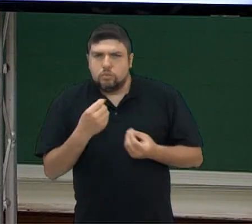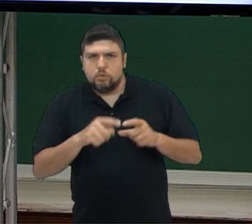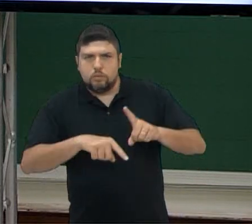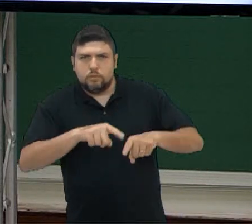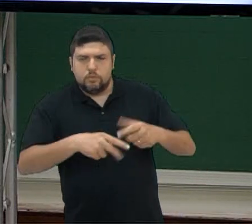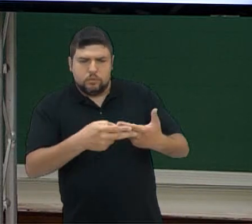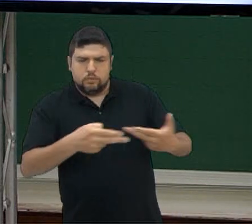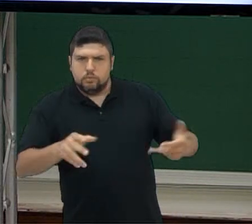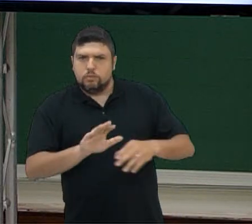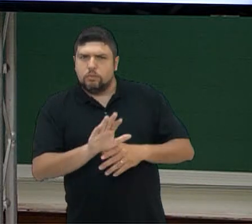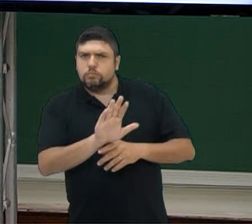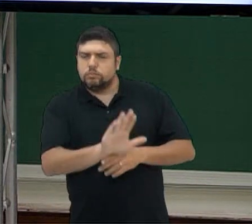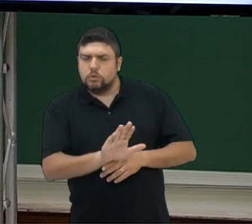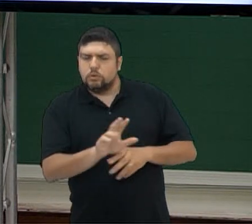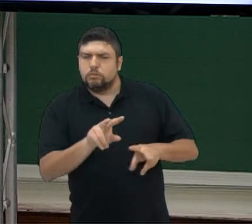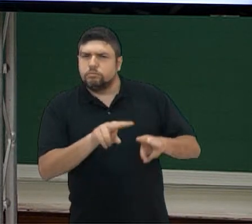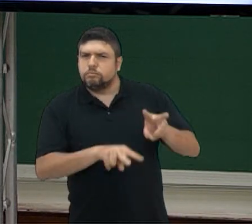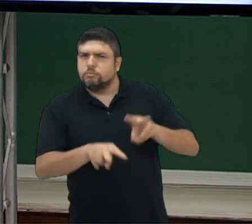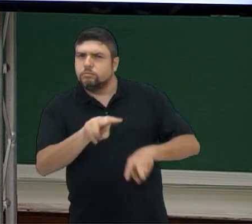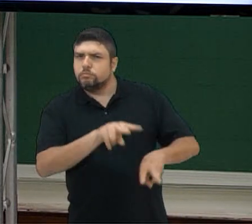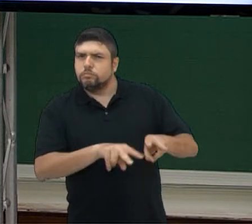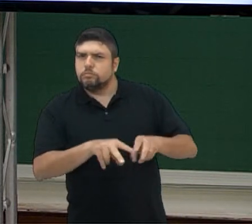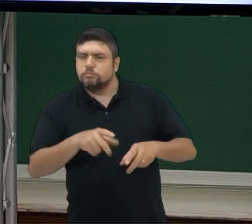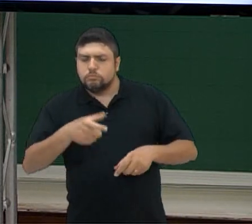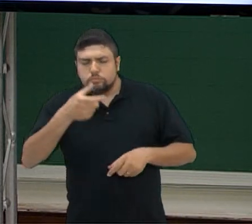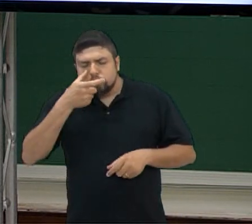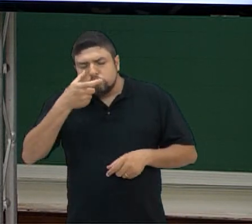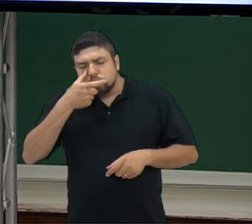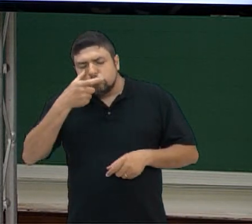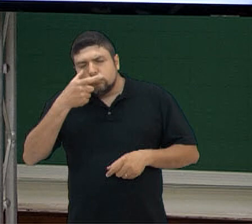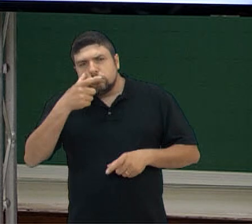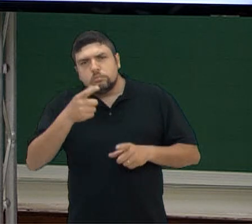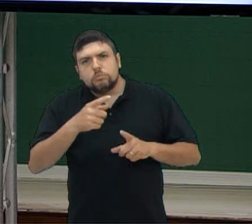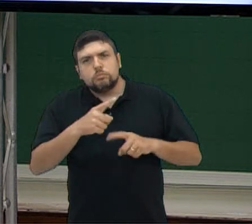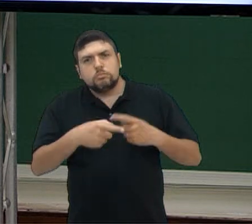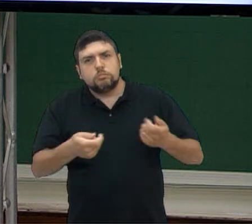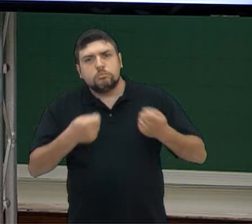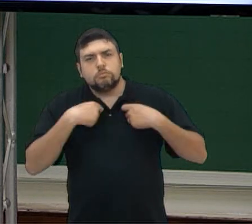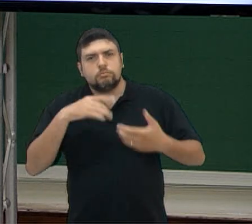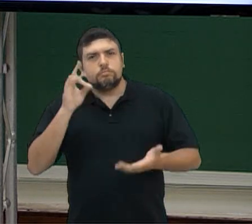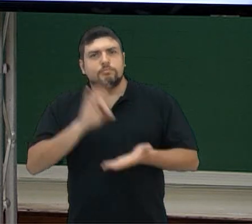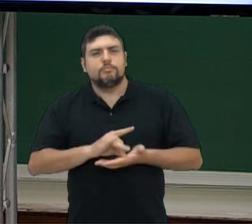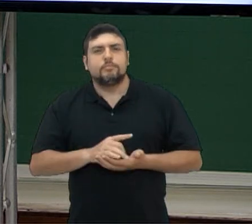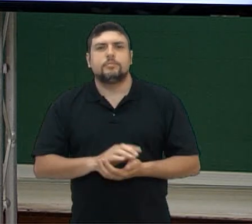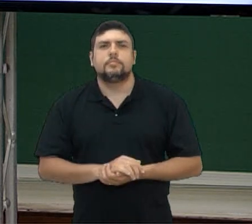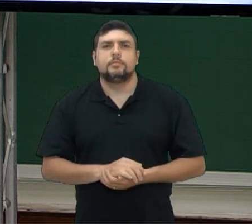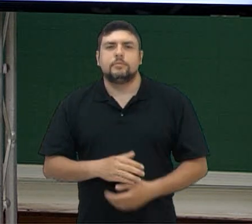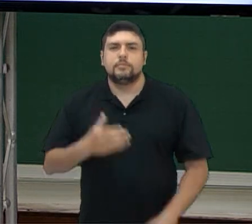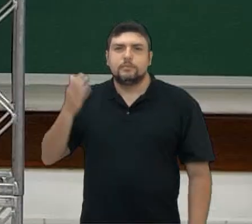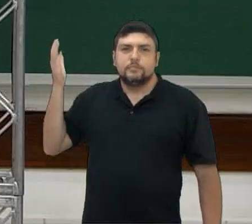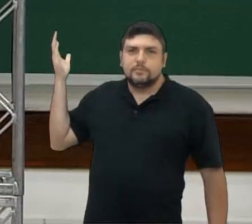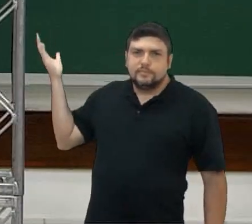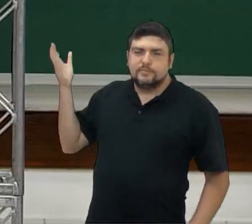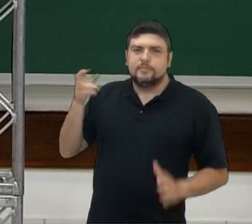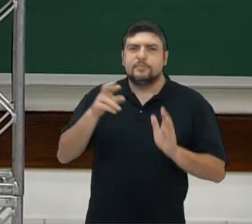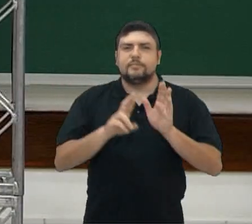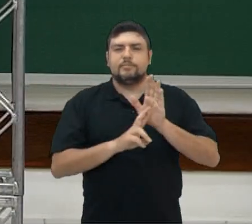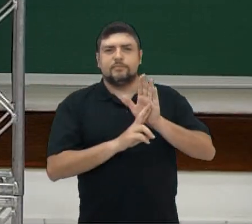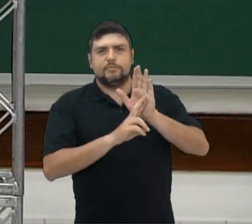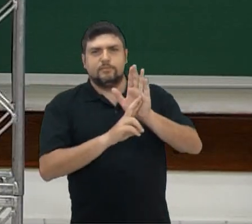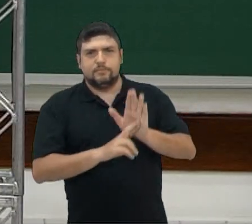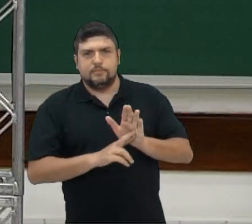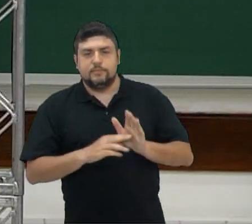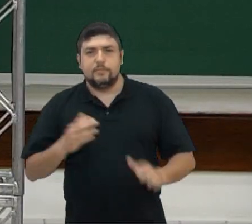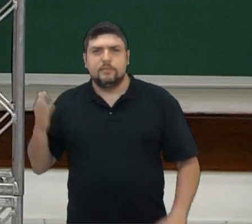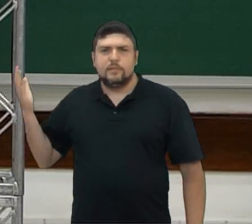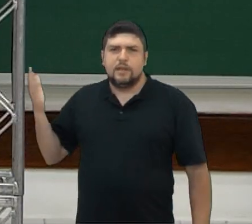por si só. Então, a partir da experiência, a gente tem a verdade. Bom, é isso, aqui são as referências. Eu trouxe uma referência doida